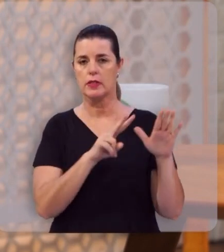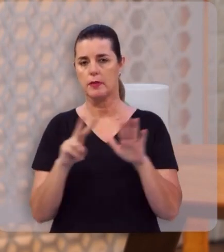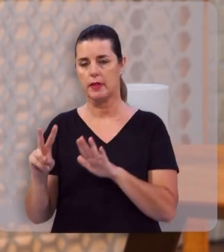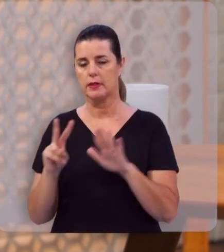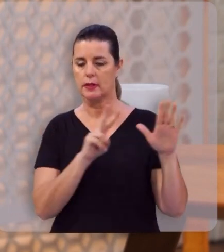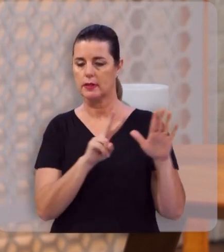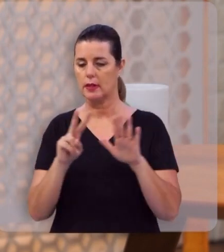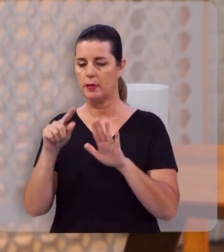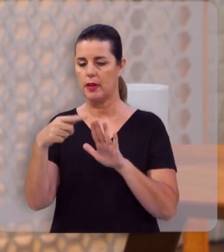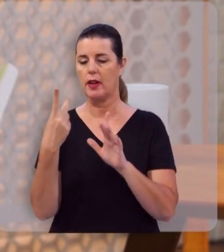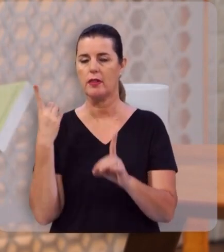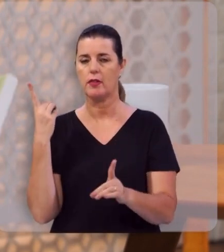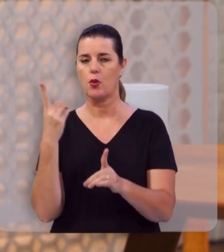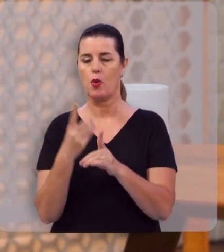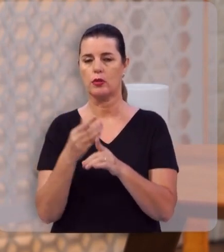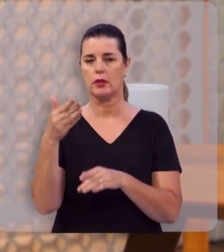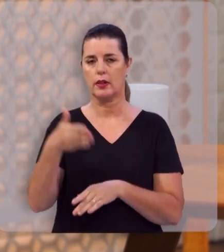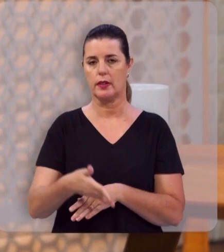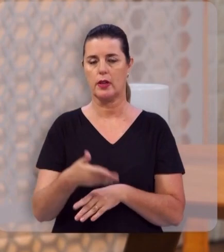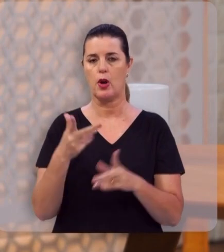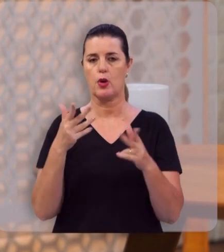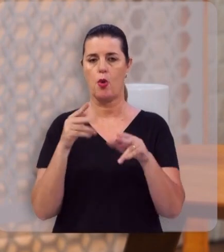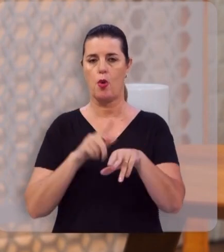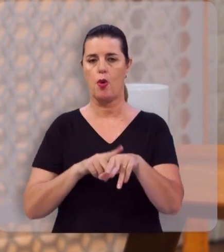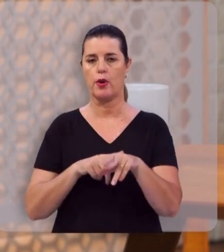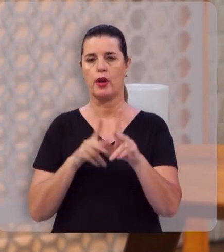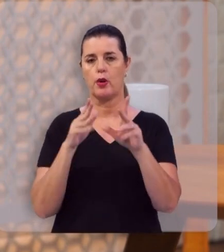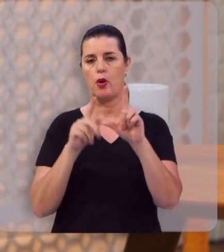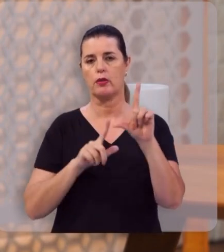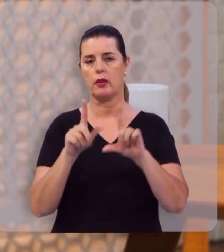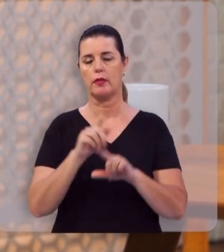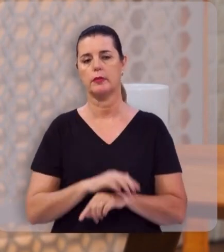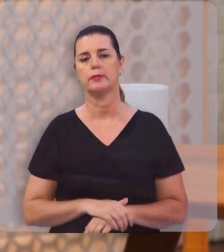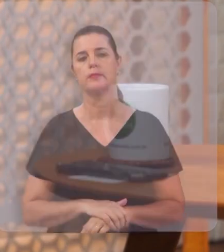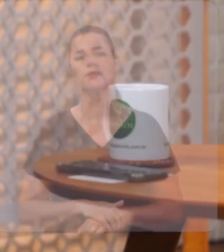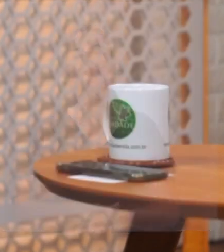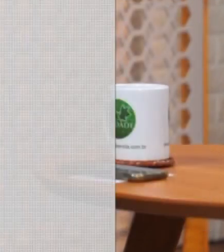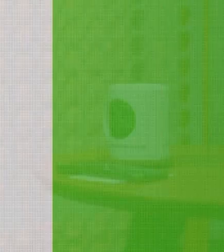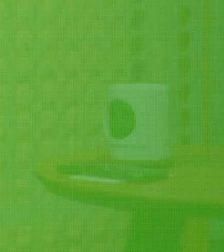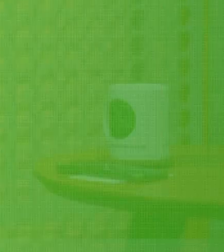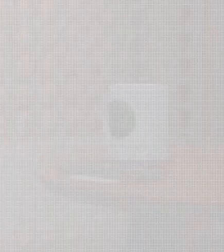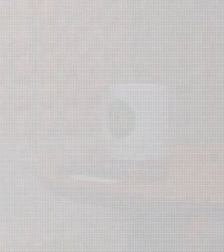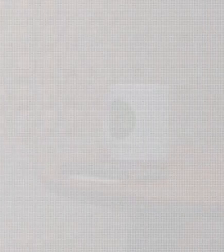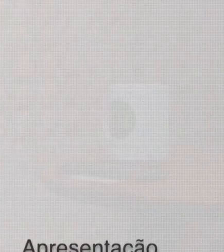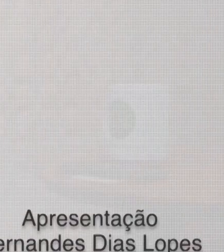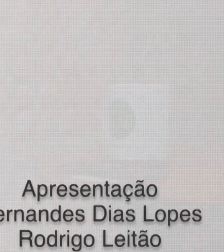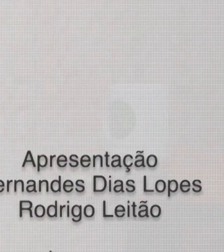semanas. E semana que vem a gente está de volta, nesse mesmo horário e nesse mesmo canal.